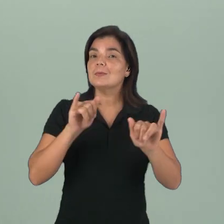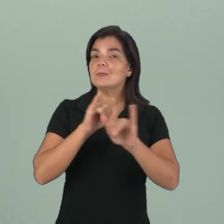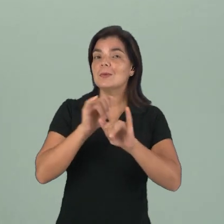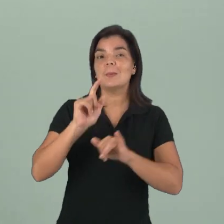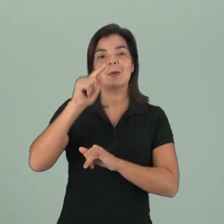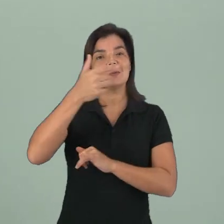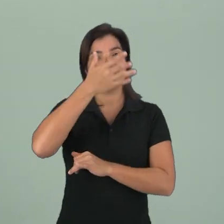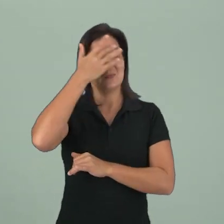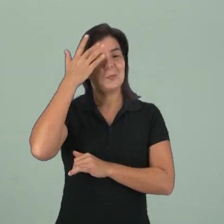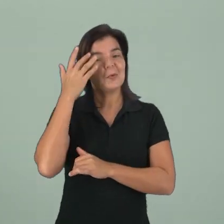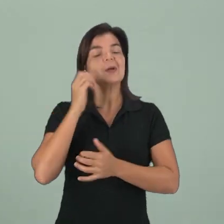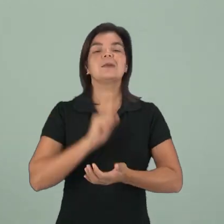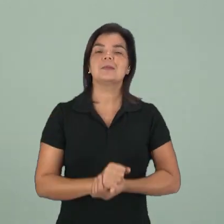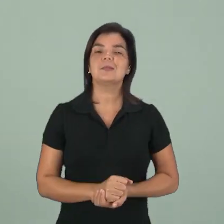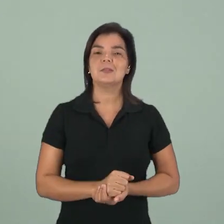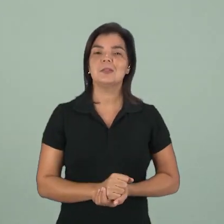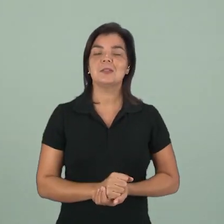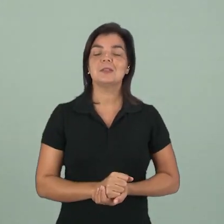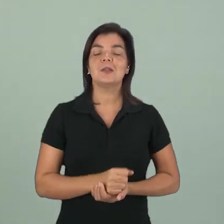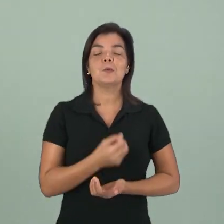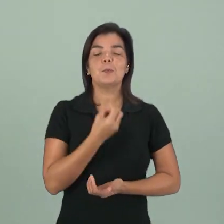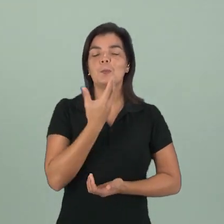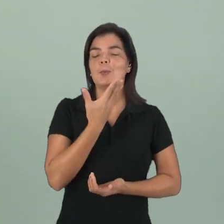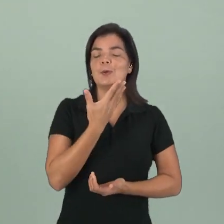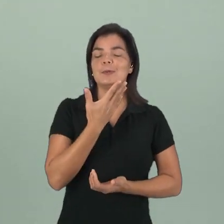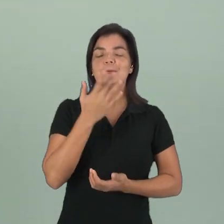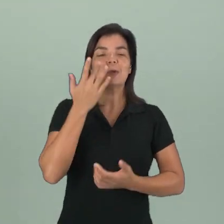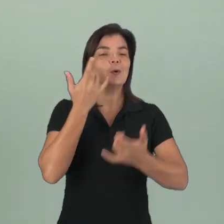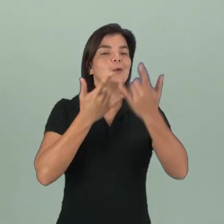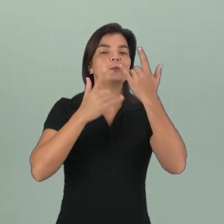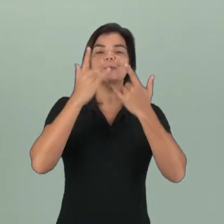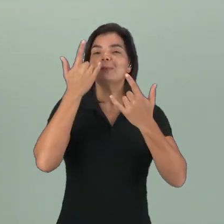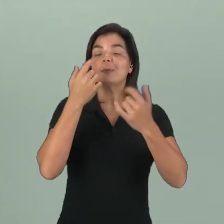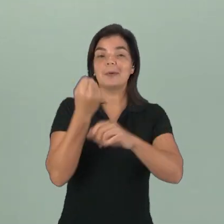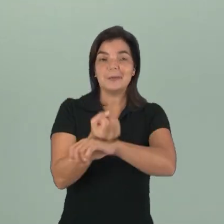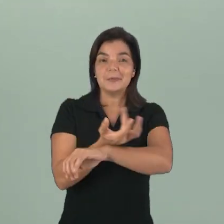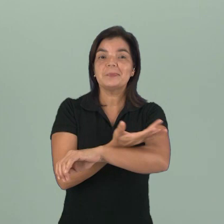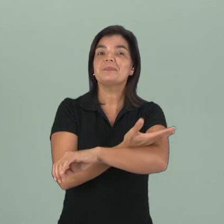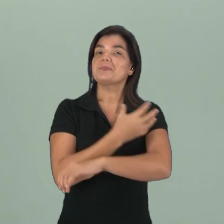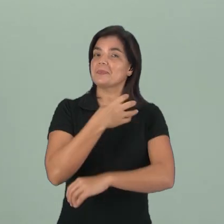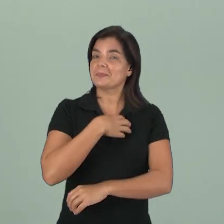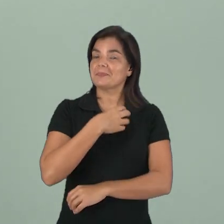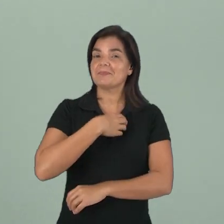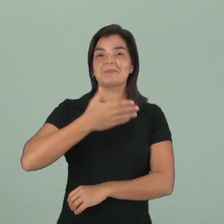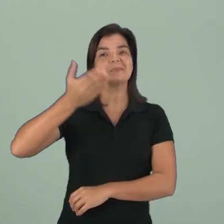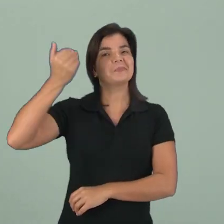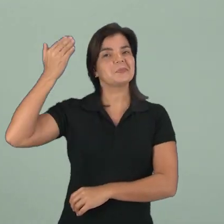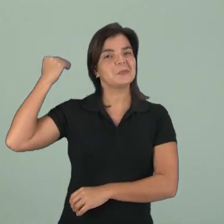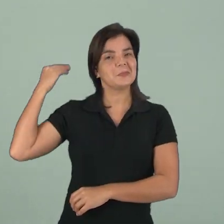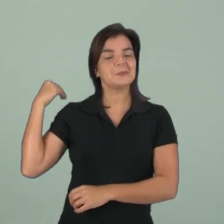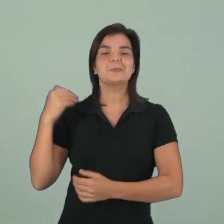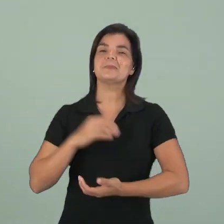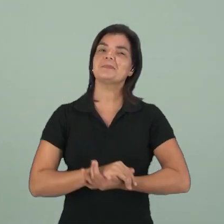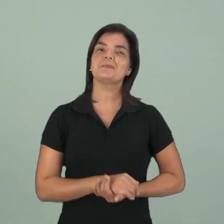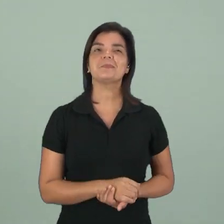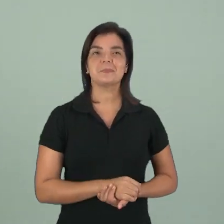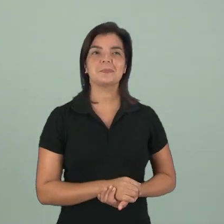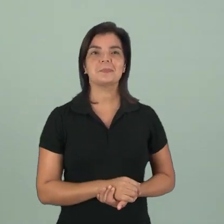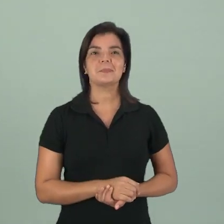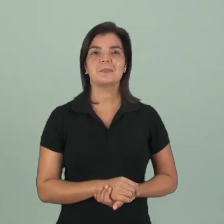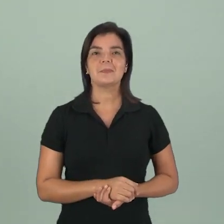outro traz a magia, o encanto, a emoção que sentimos naquele momento.